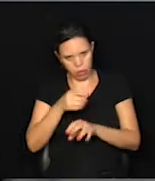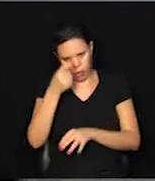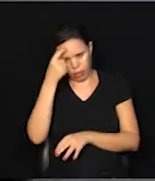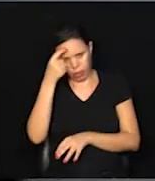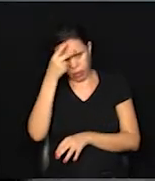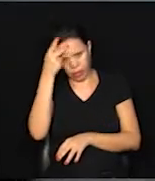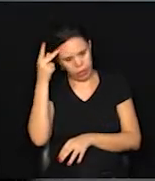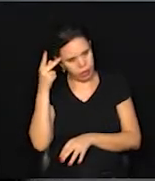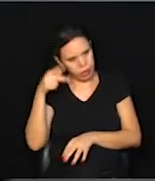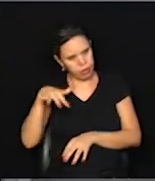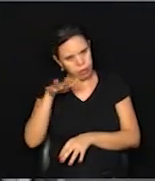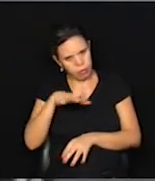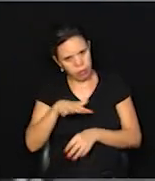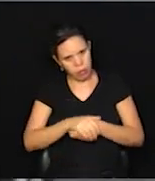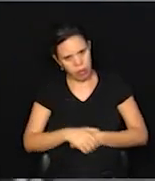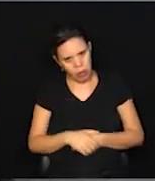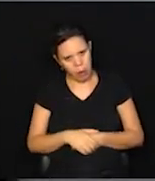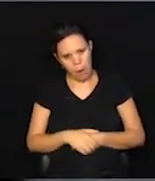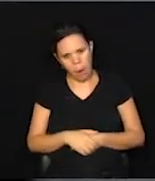de conscientização,